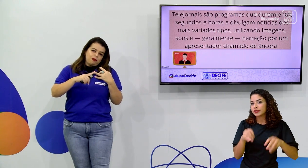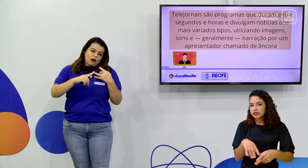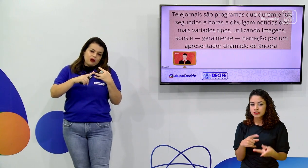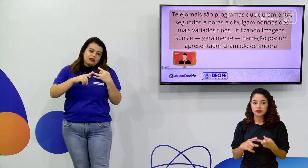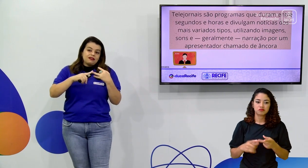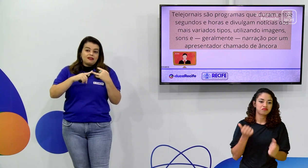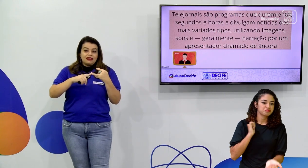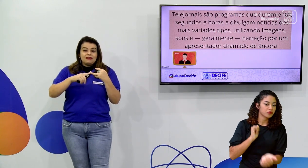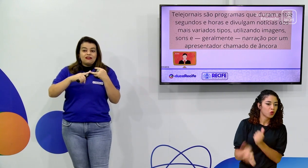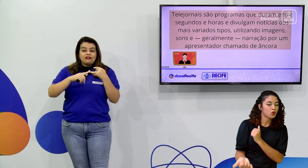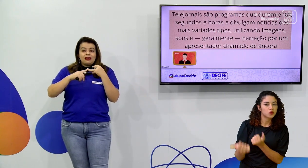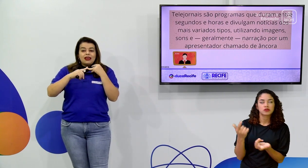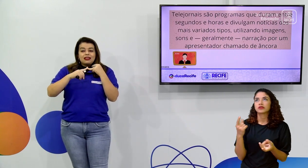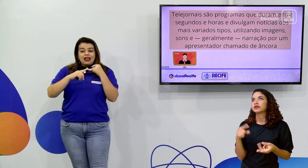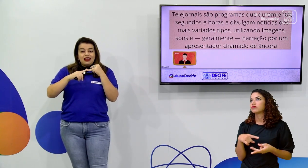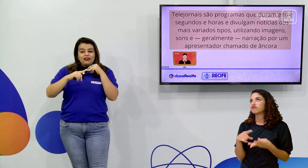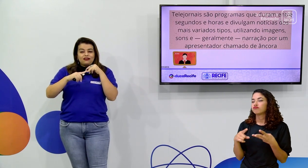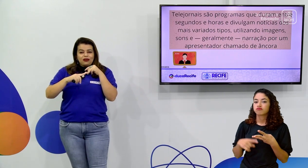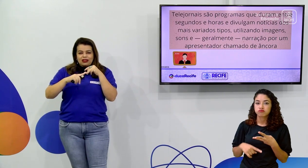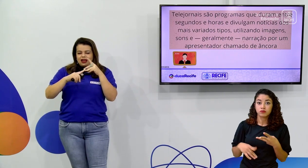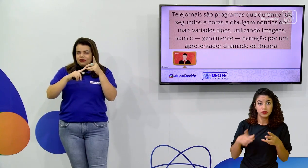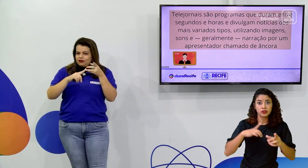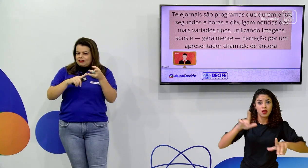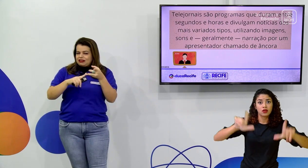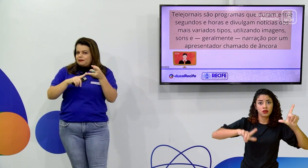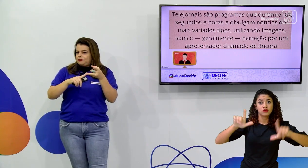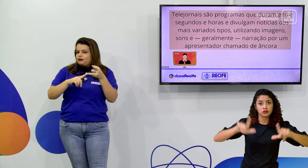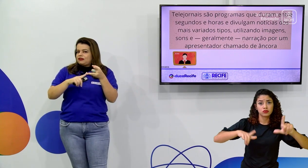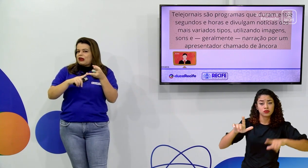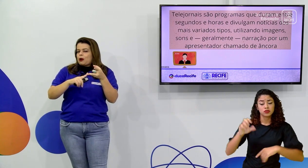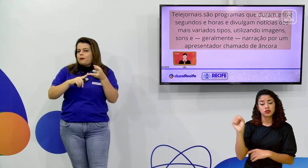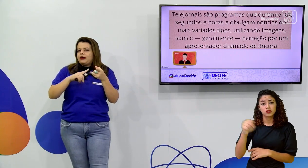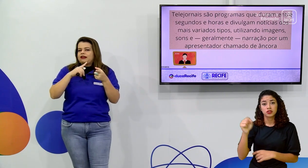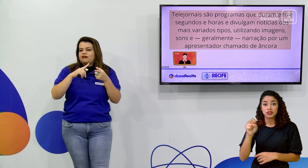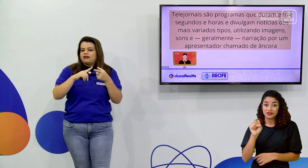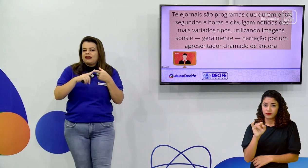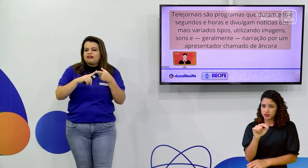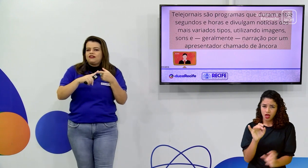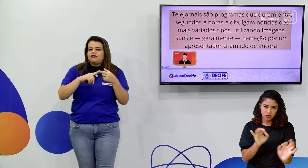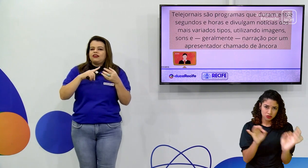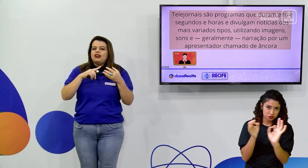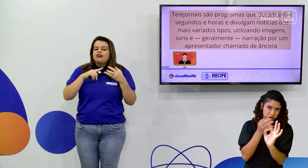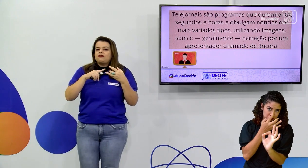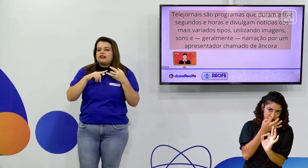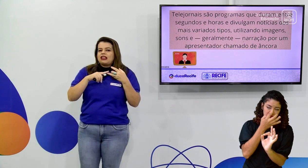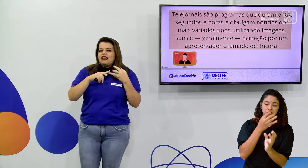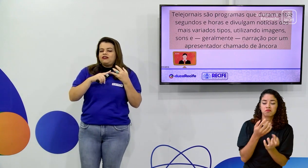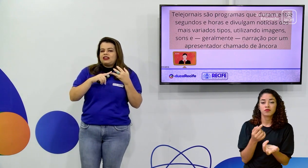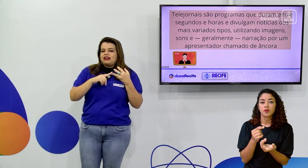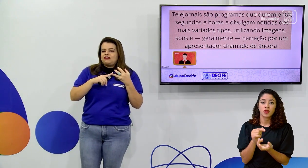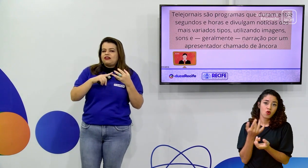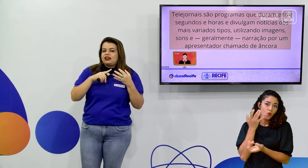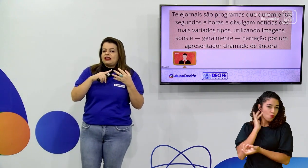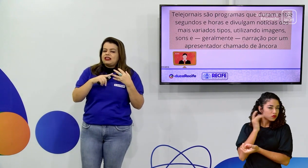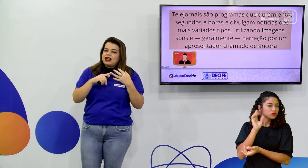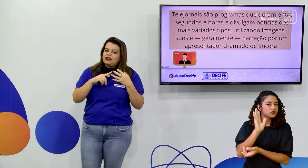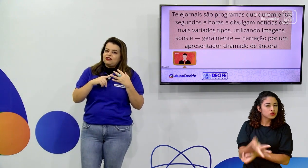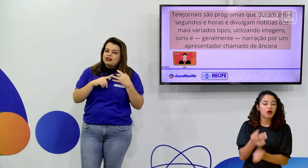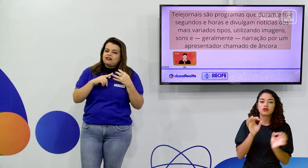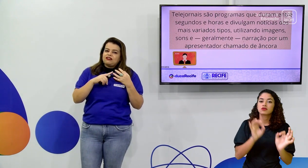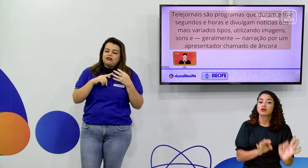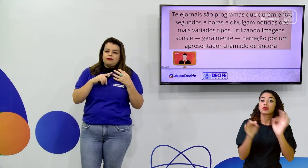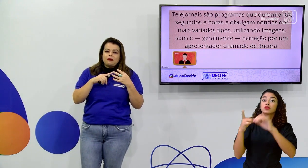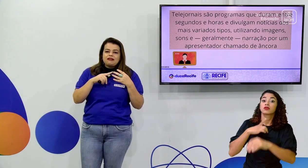de esporte, sim, existem telejornais, se você acompanha, se você assiste, você deve já ter assistido, que tem